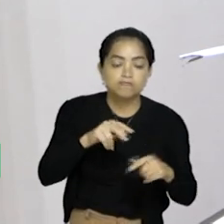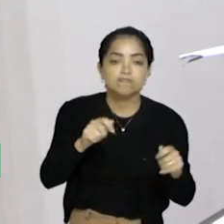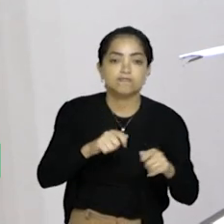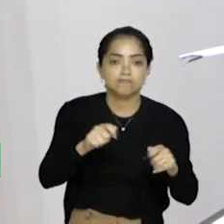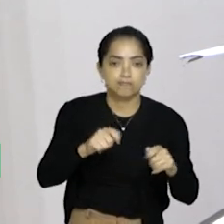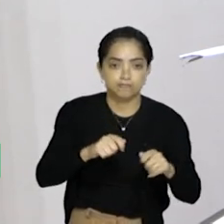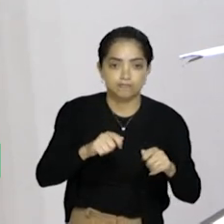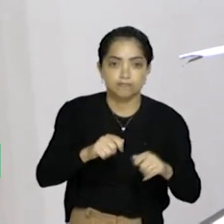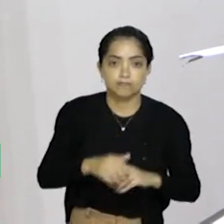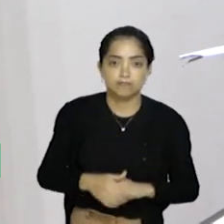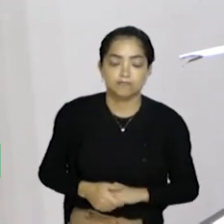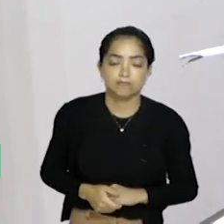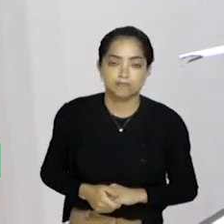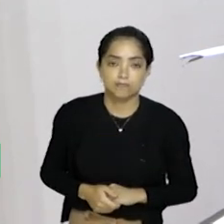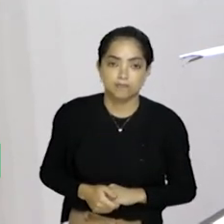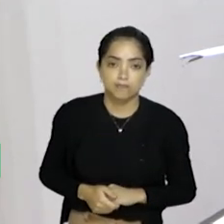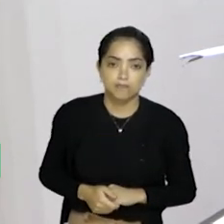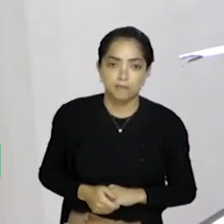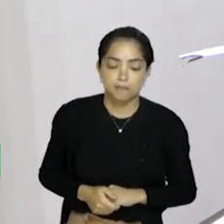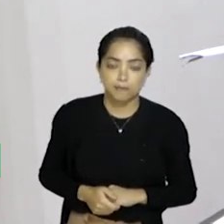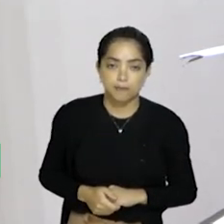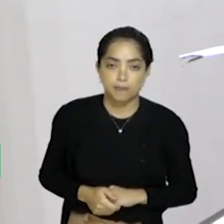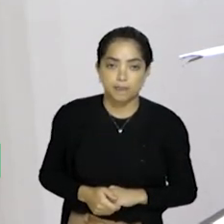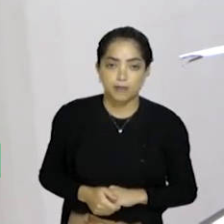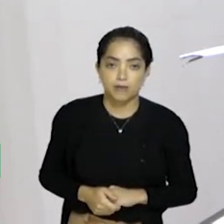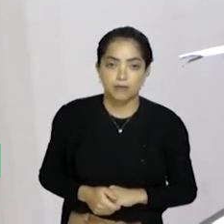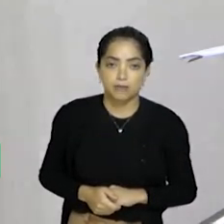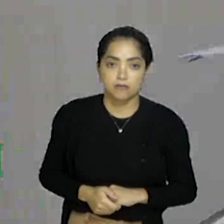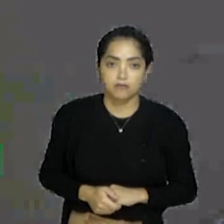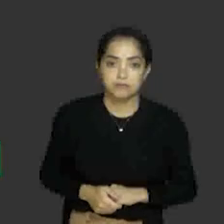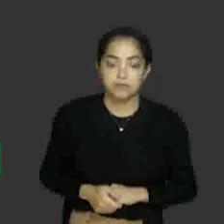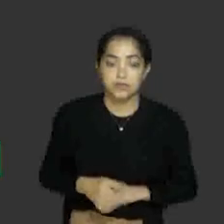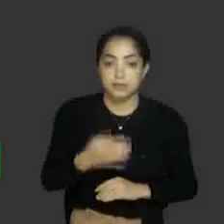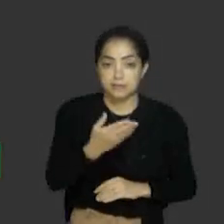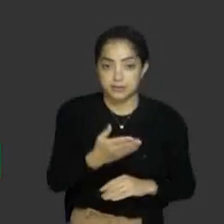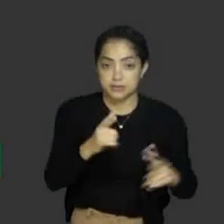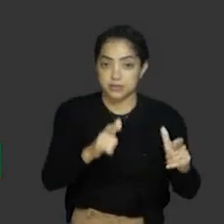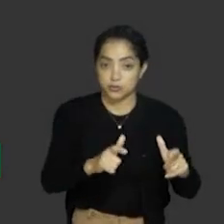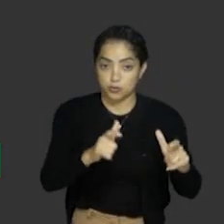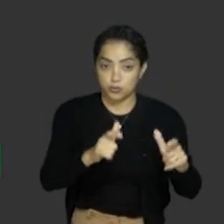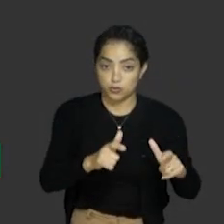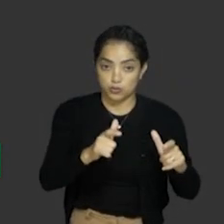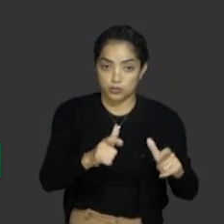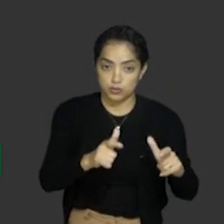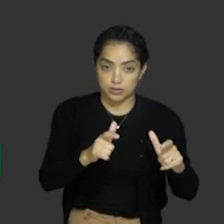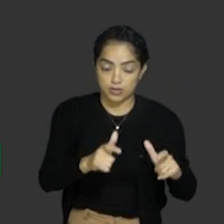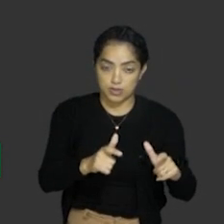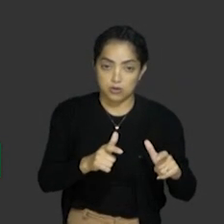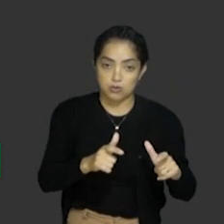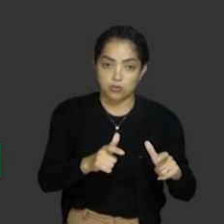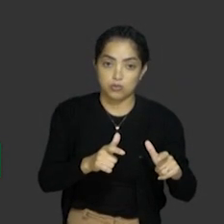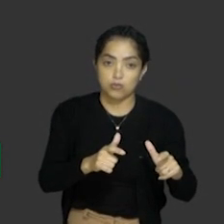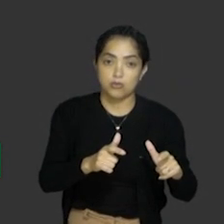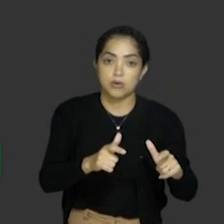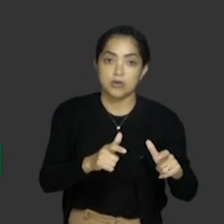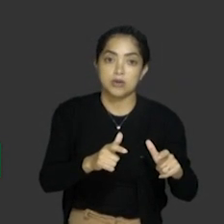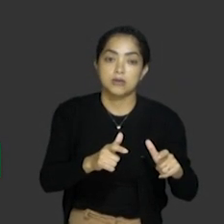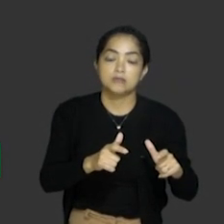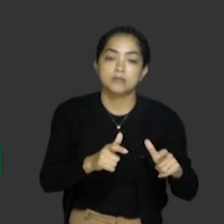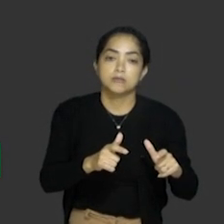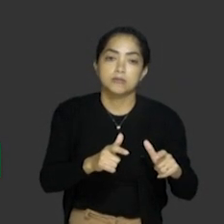não sei se dá para aproximar mas ali o local tem um dois ele pontos